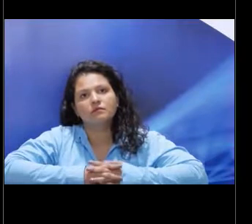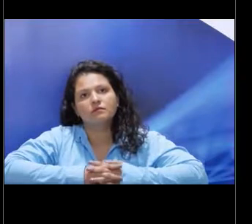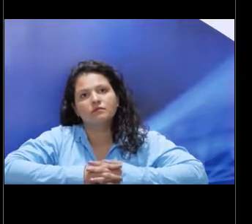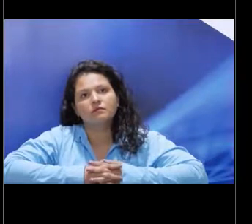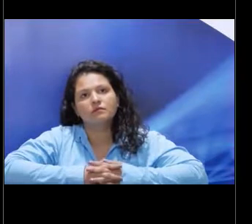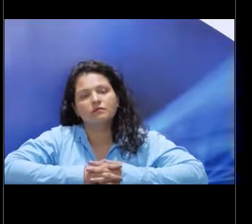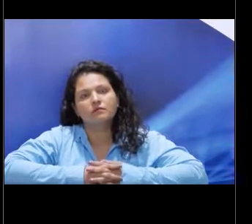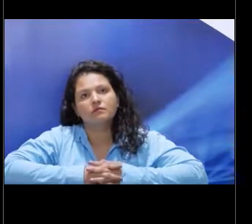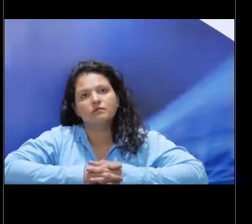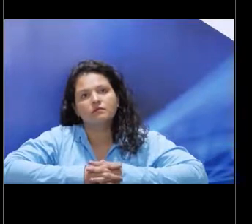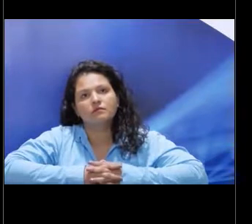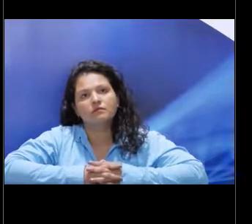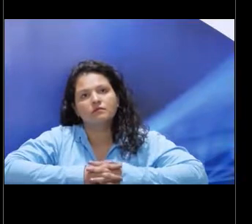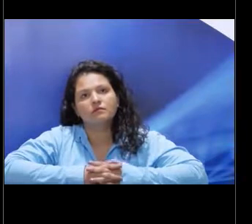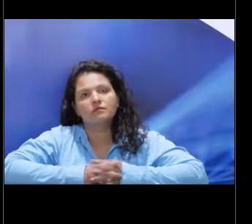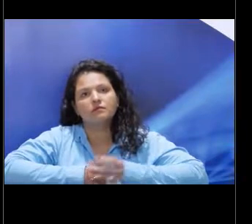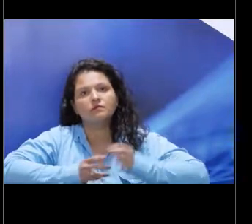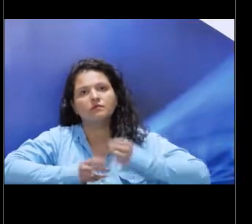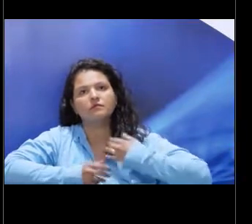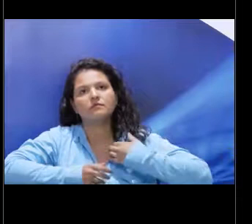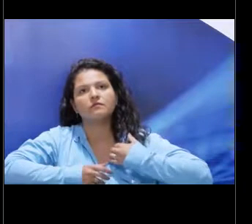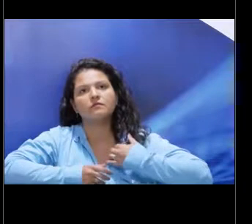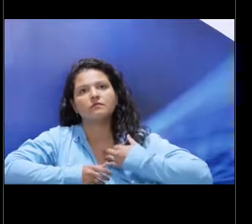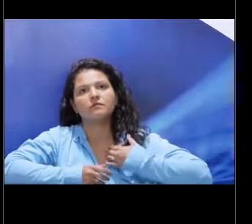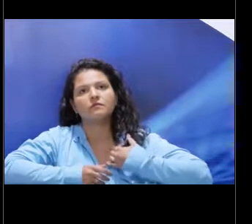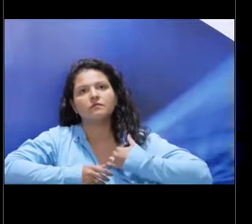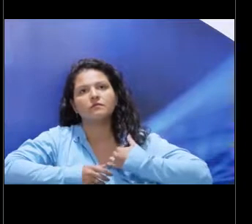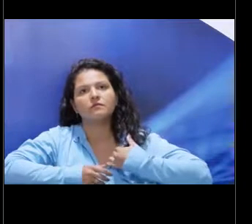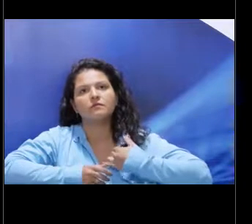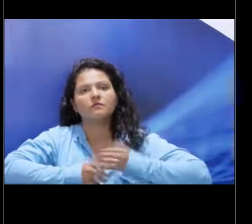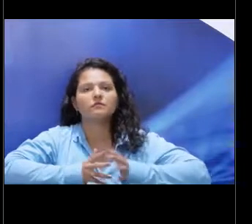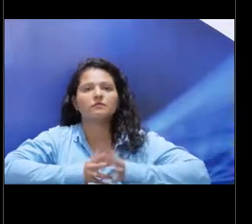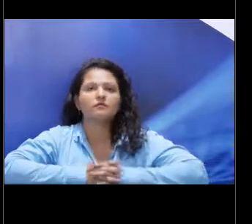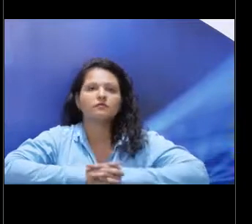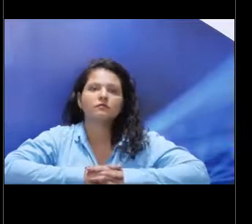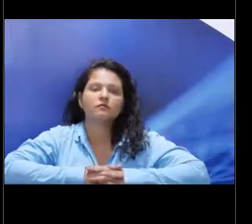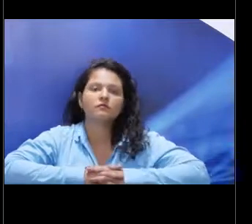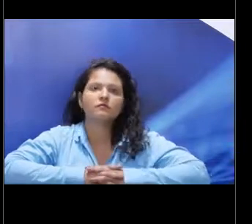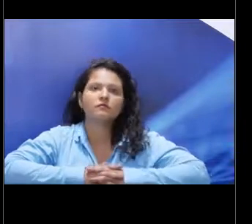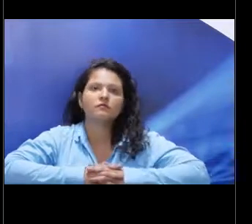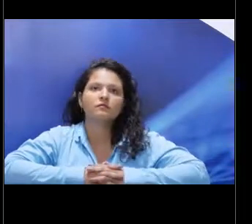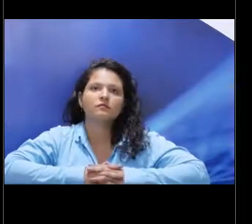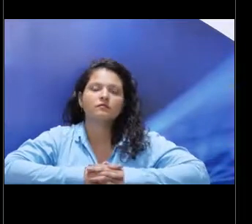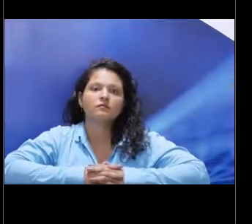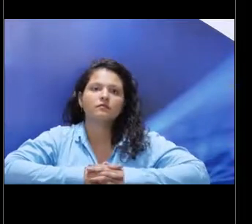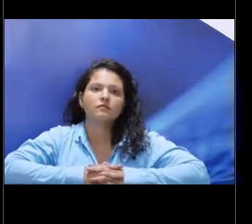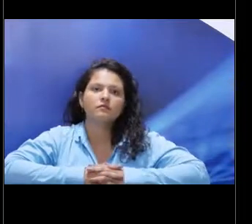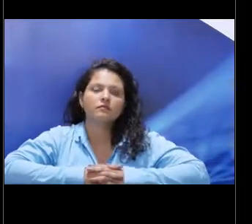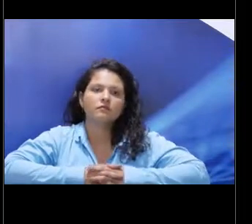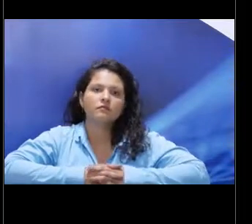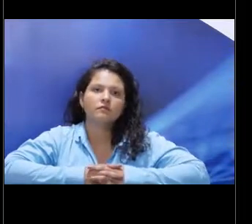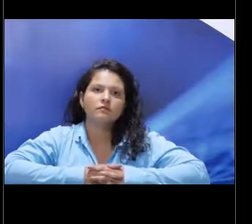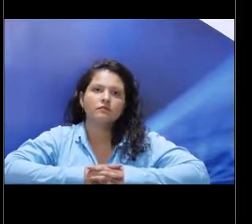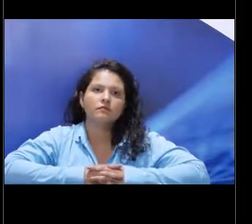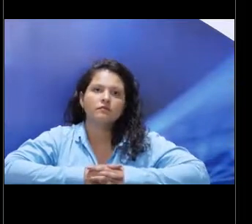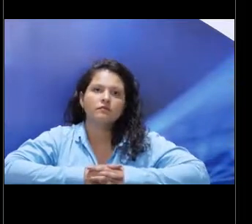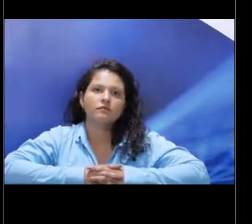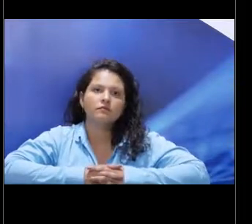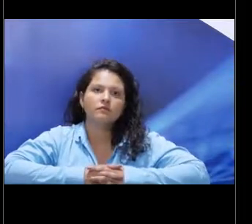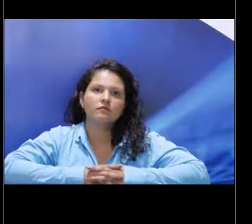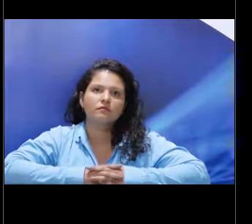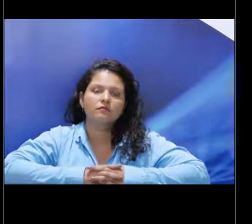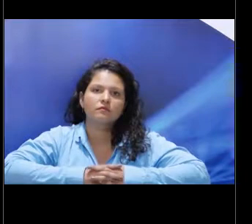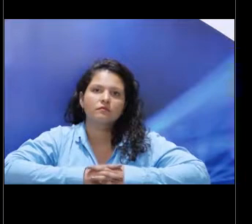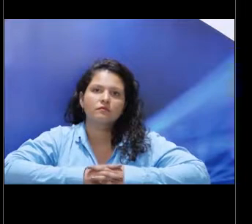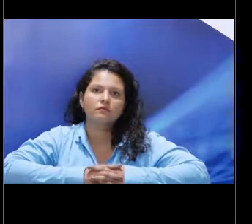mais lá na frente. Acho que o objetivo aqui, a principal ideia de mostrar para vocês é que nós temos que fazer esse